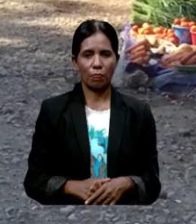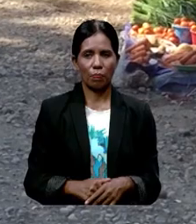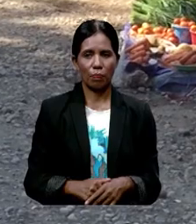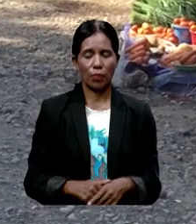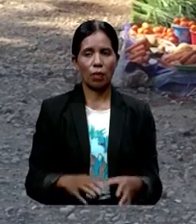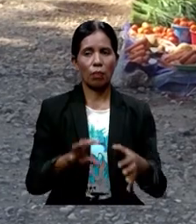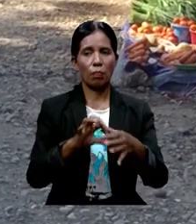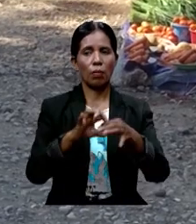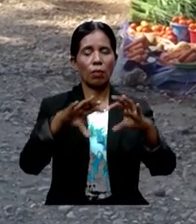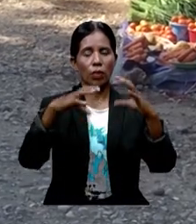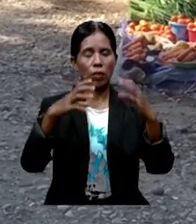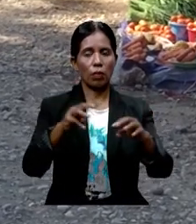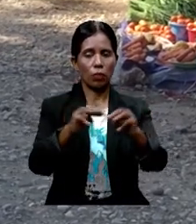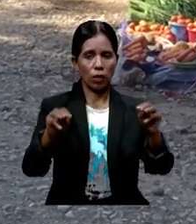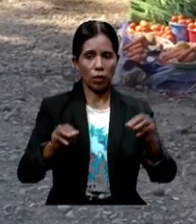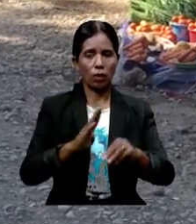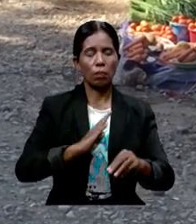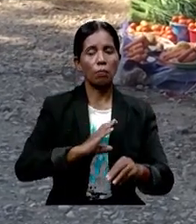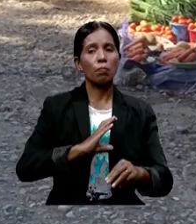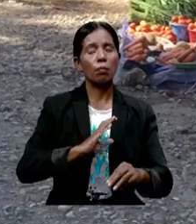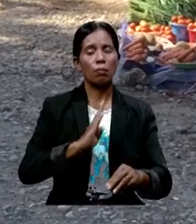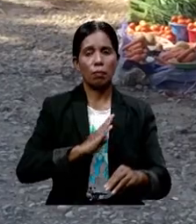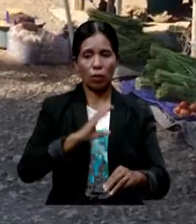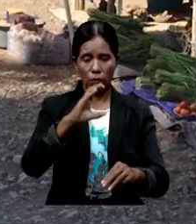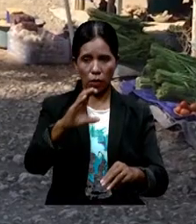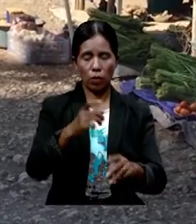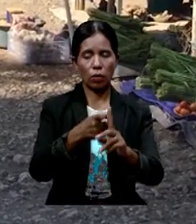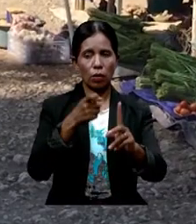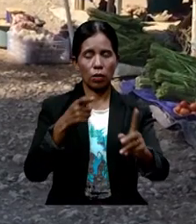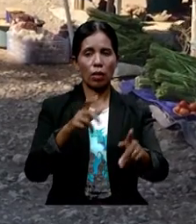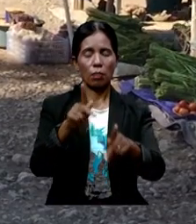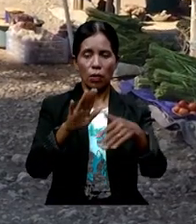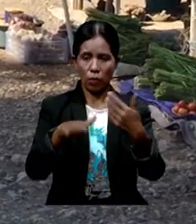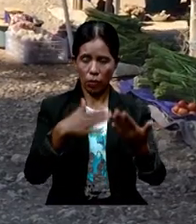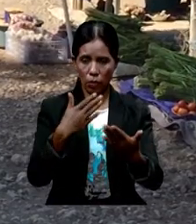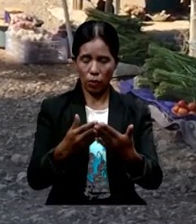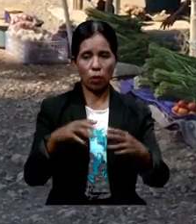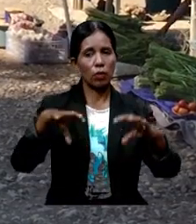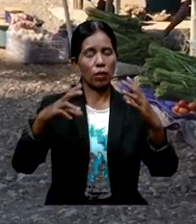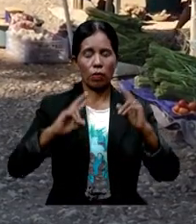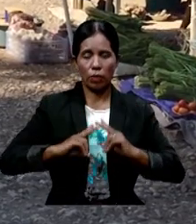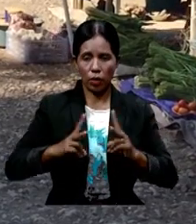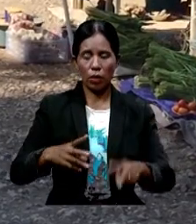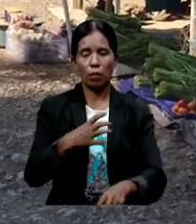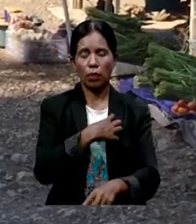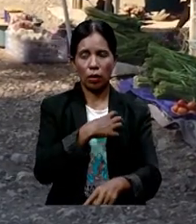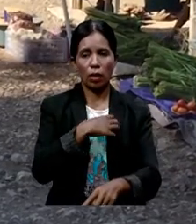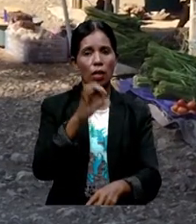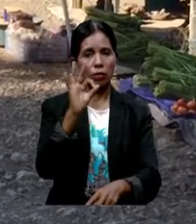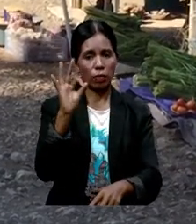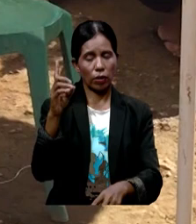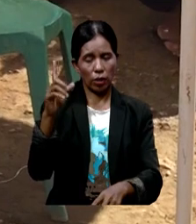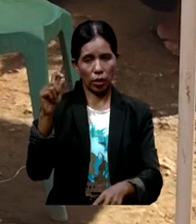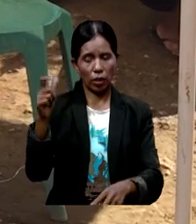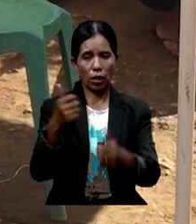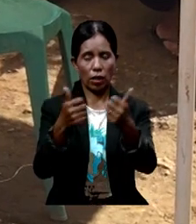Membro do Conselho Municipal Baucau, composto por autoridade do município, sociedade civil, Conselho Veteranos, PNTL, FFTL,